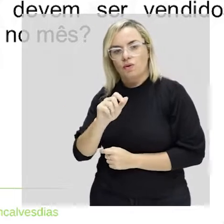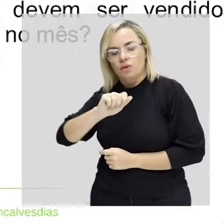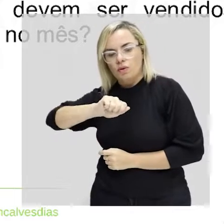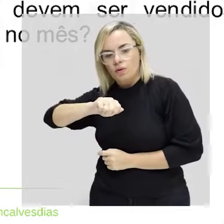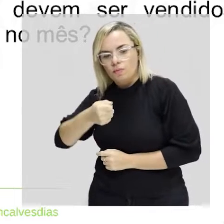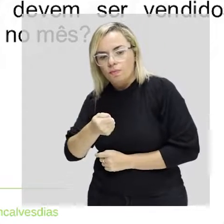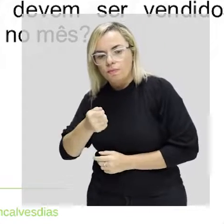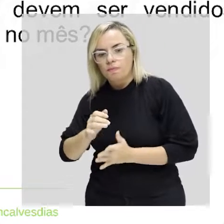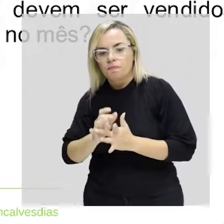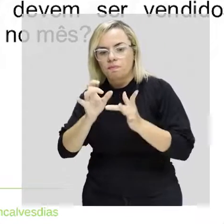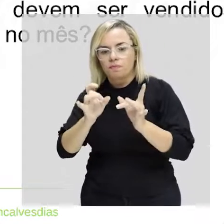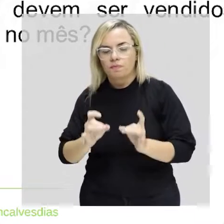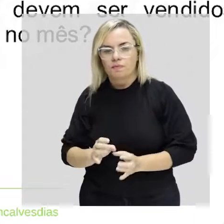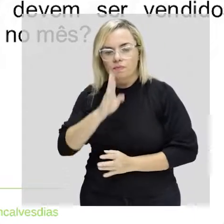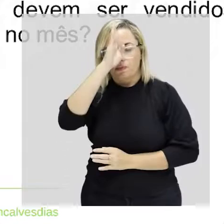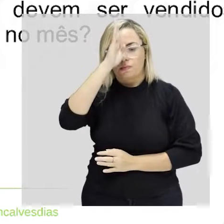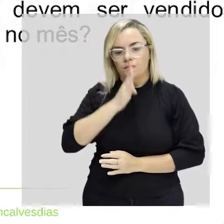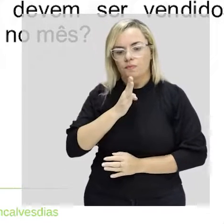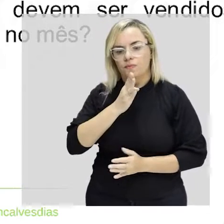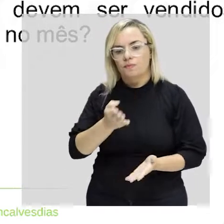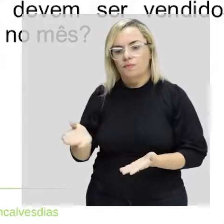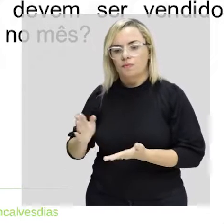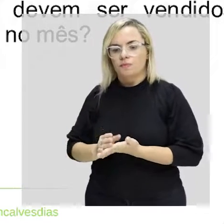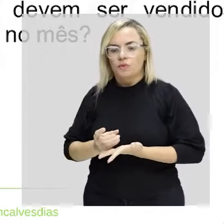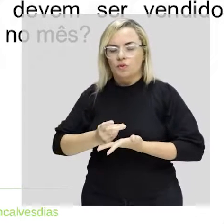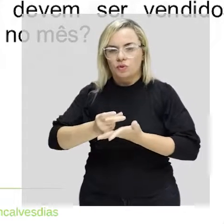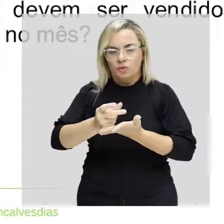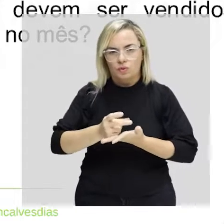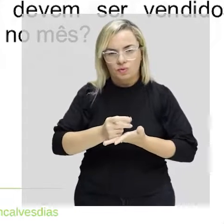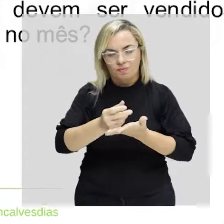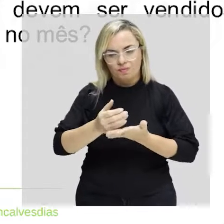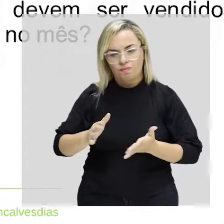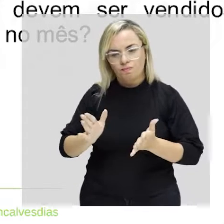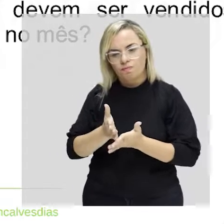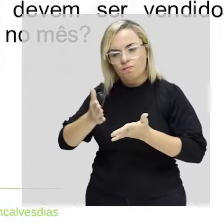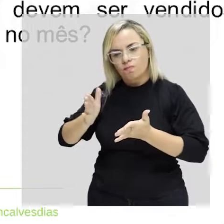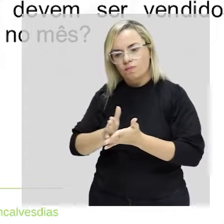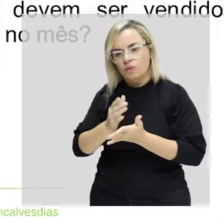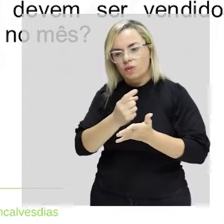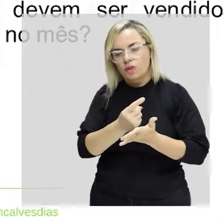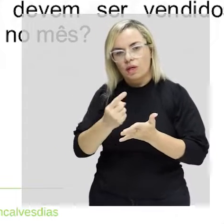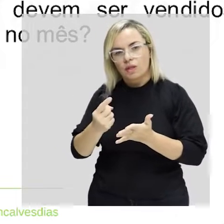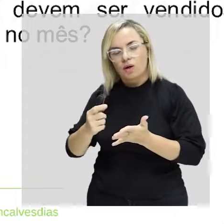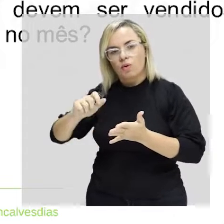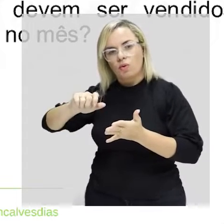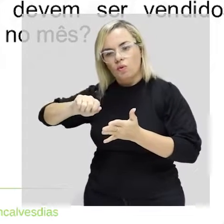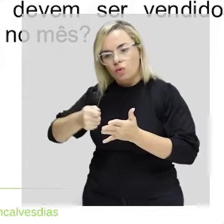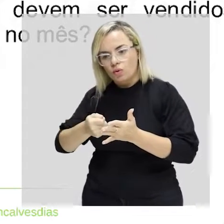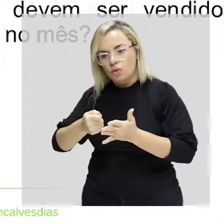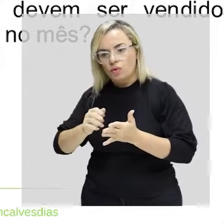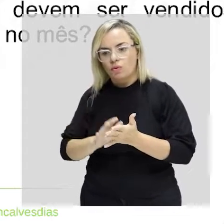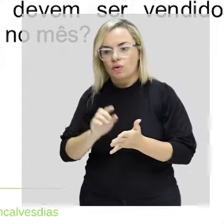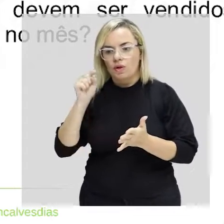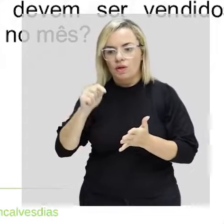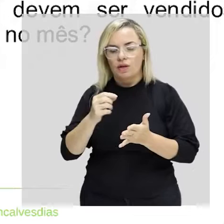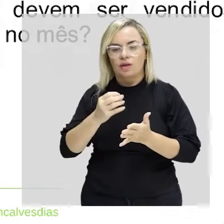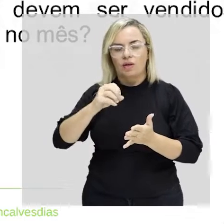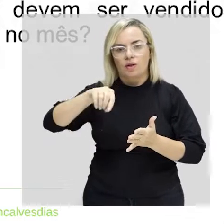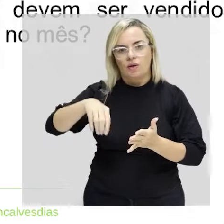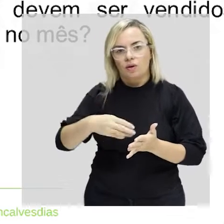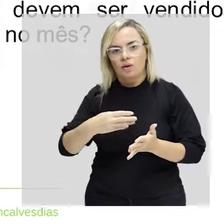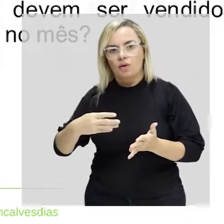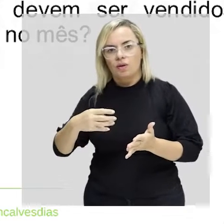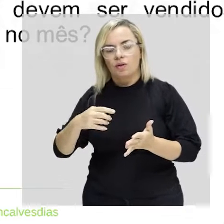chaveiro personalizado para brindes. O custo de produção de cada unidade é de 42 centavos e